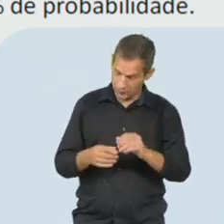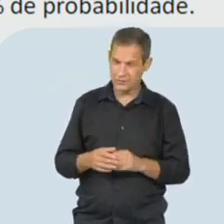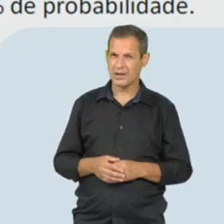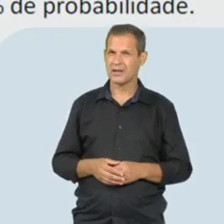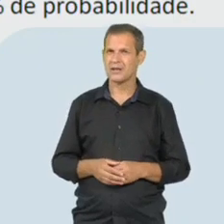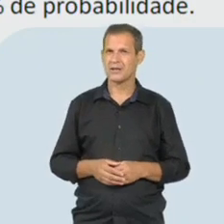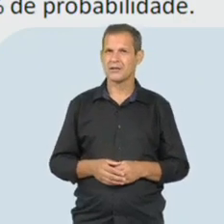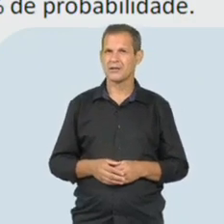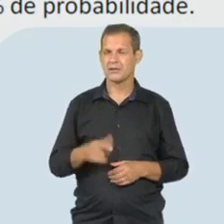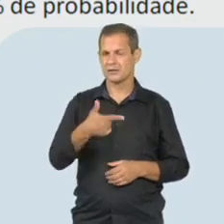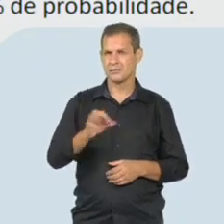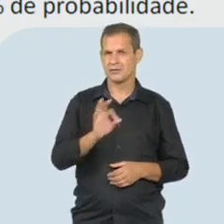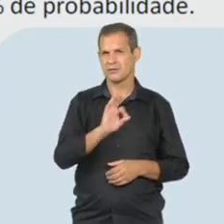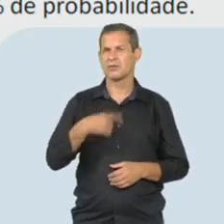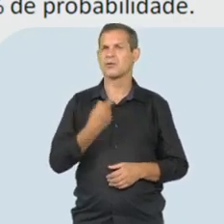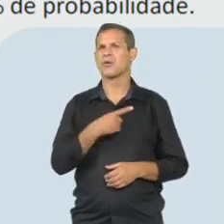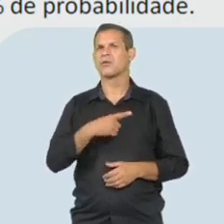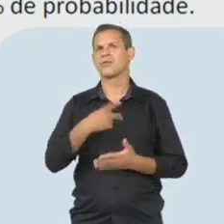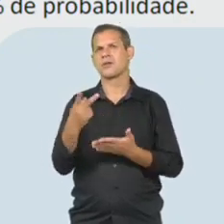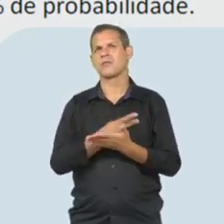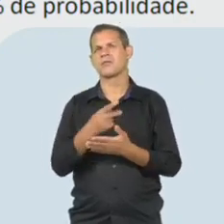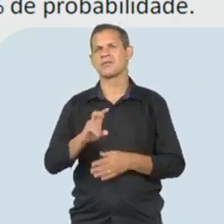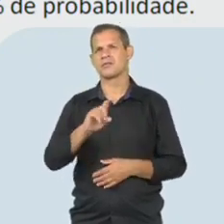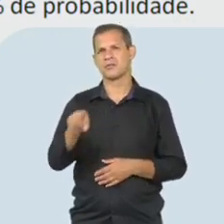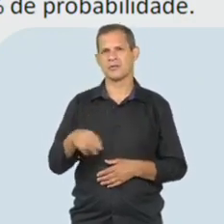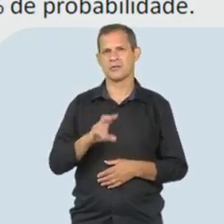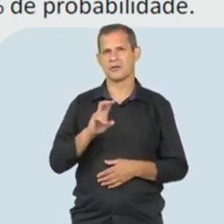20, nós estamos cometendo um erro de